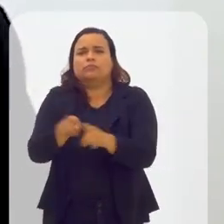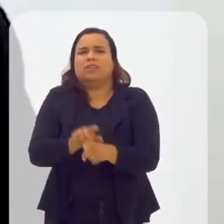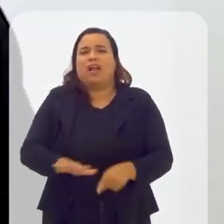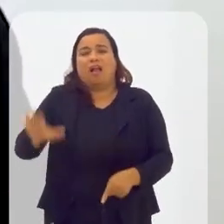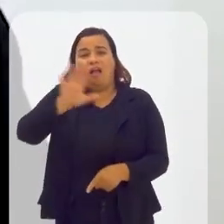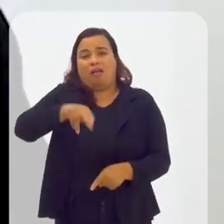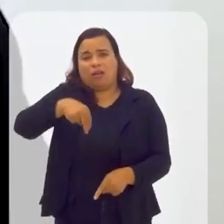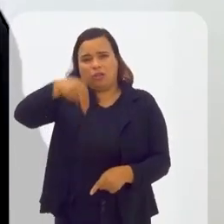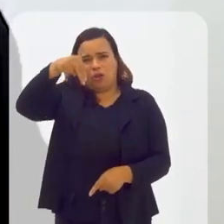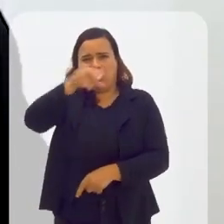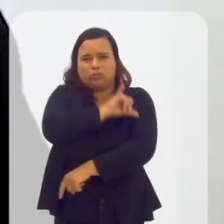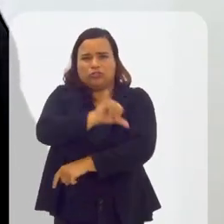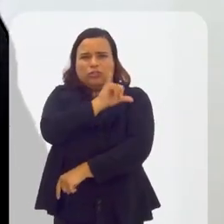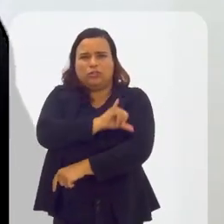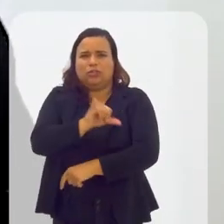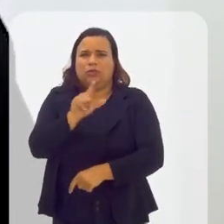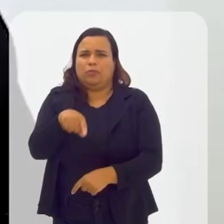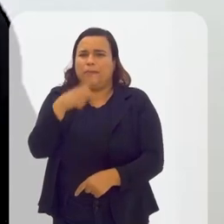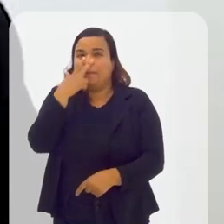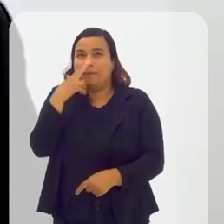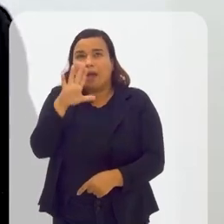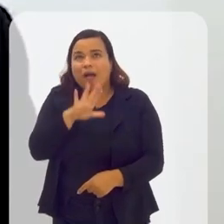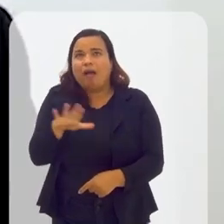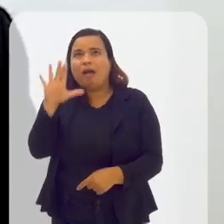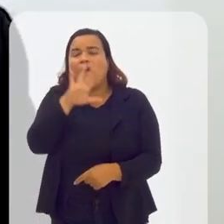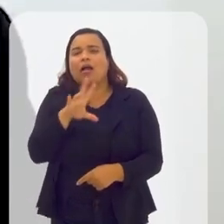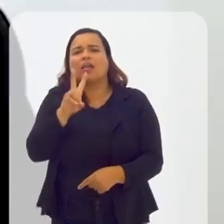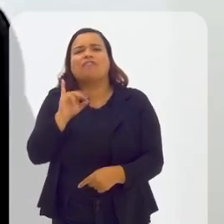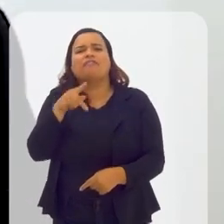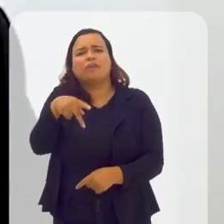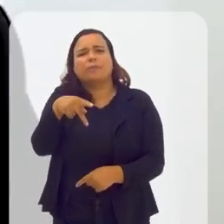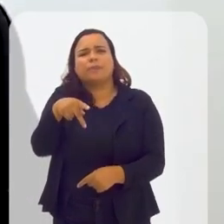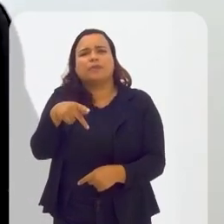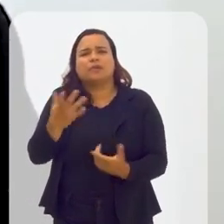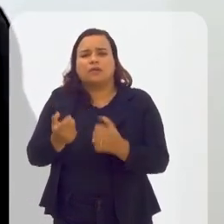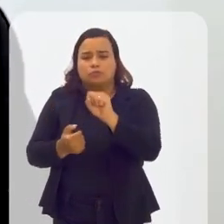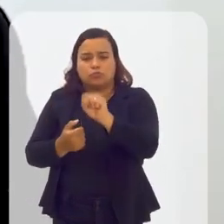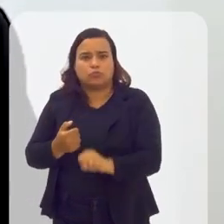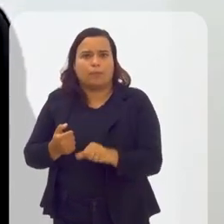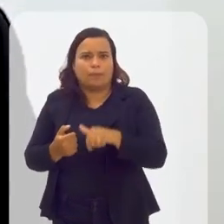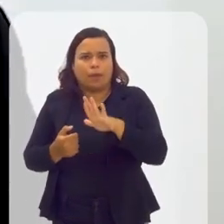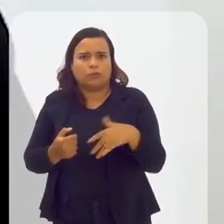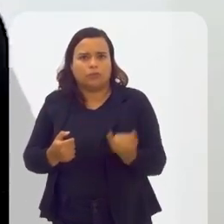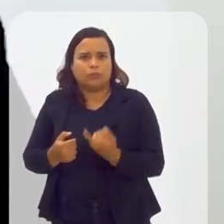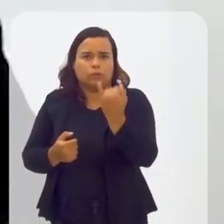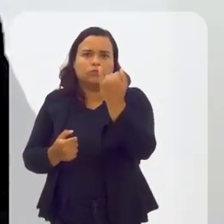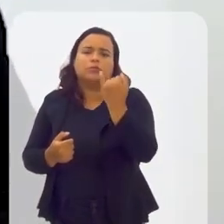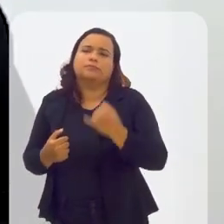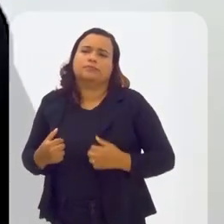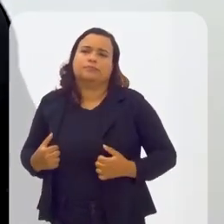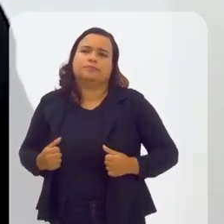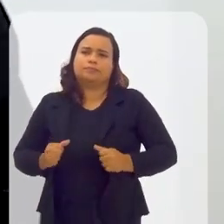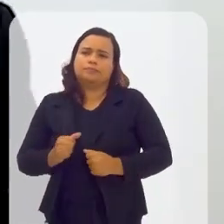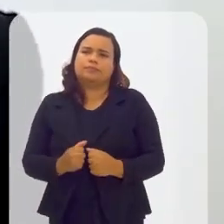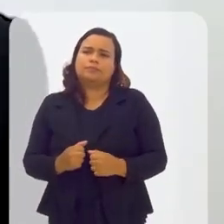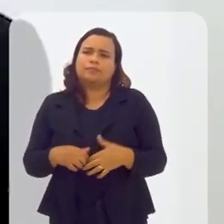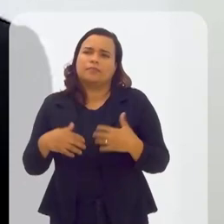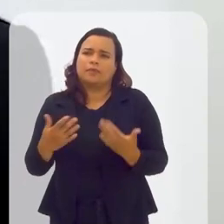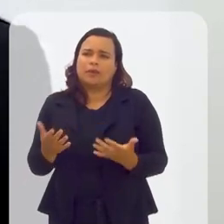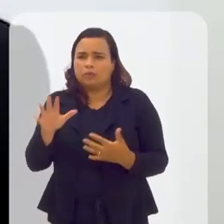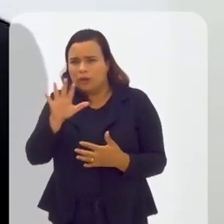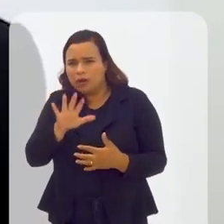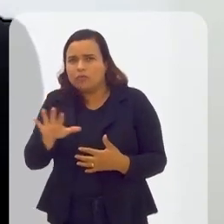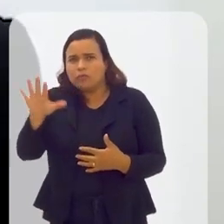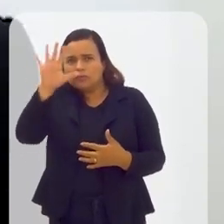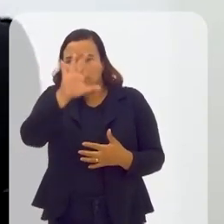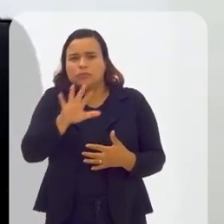Norte Fluminense é uma área VIP para a gente, onde a Sul é fundamental, tá? Eu acho que